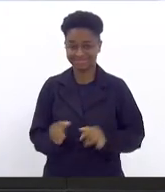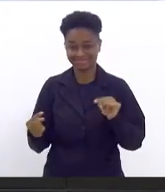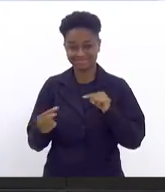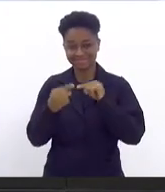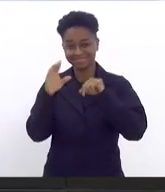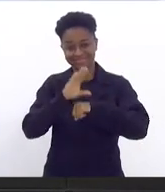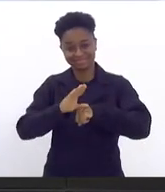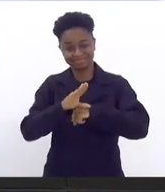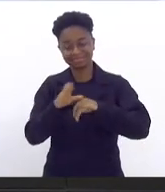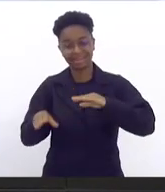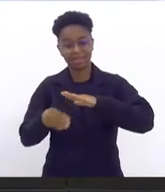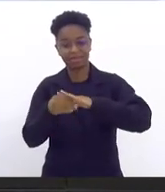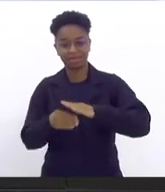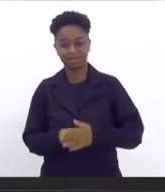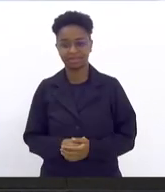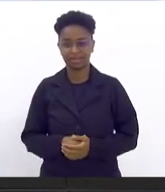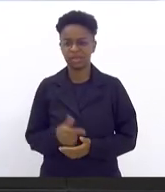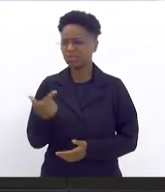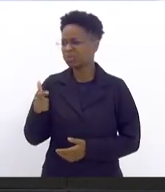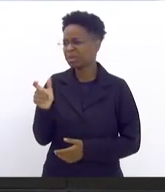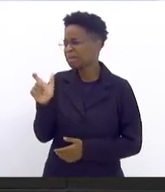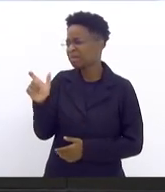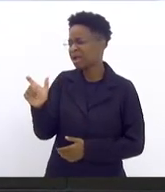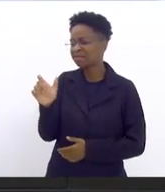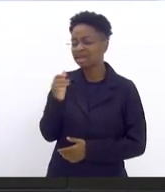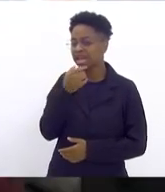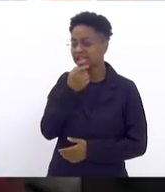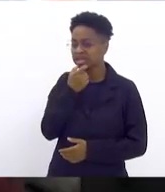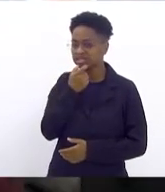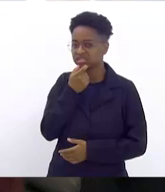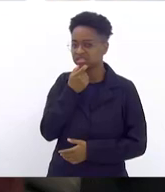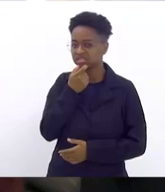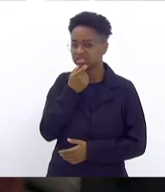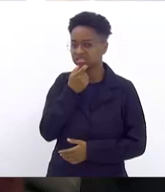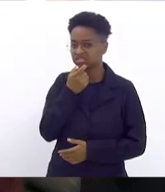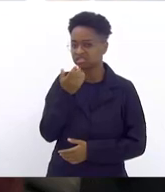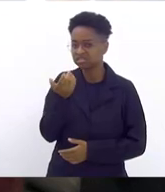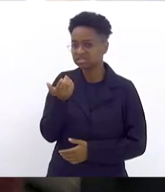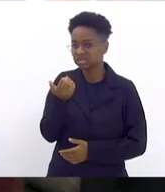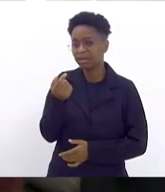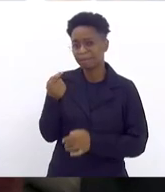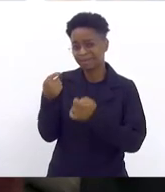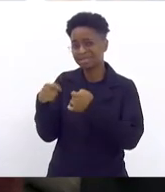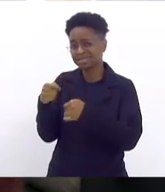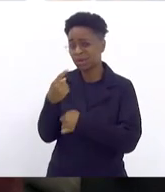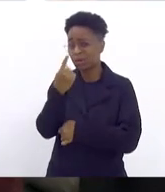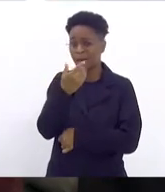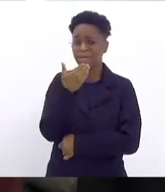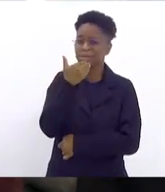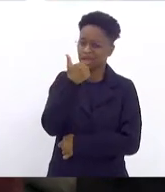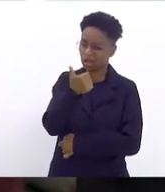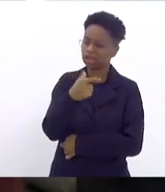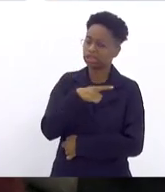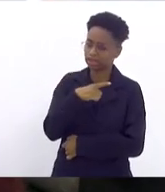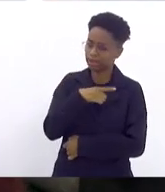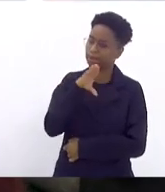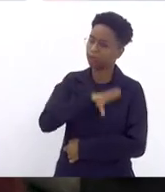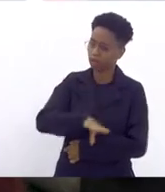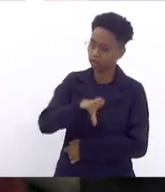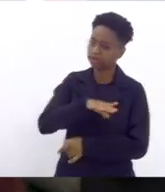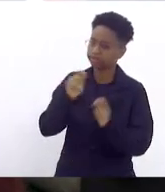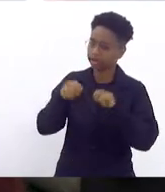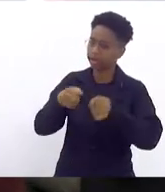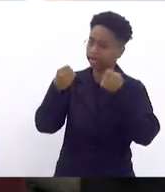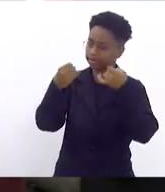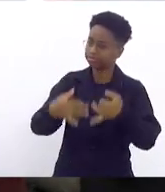constitucionalidade com emenda. Não terá nenhuma palavra em inglês que não tenha uma... muito melhor para explicar do que em